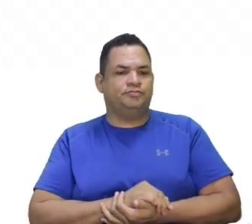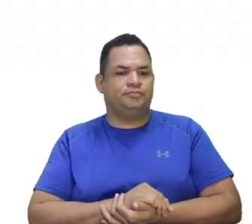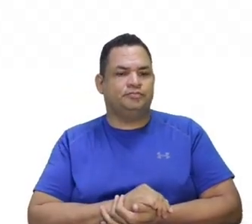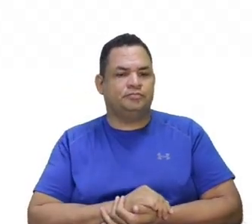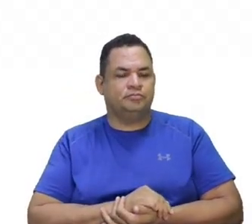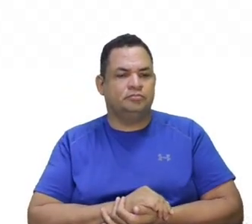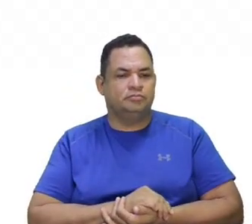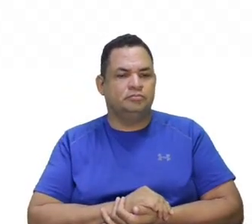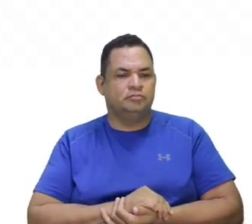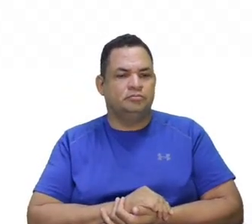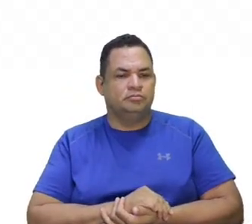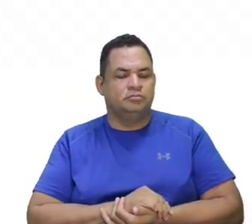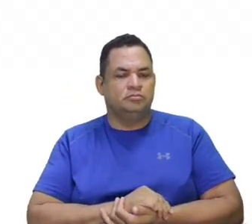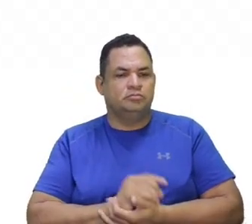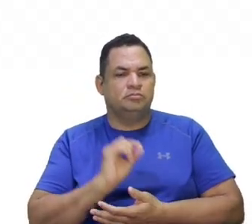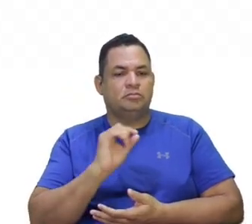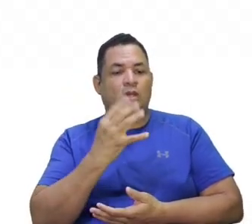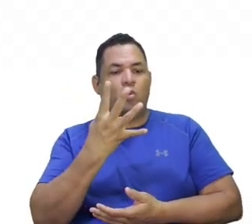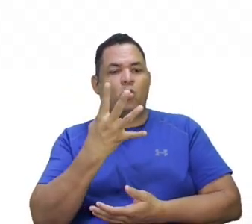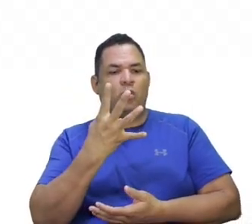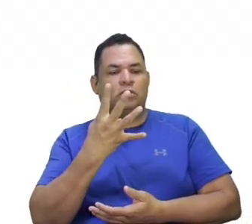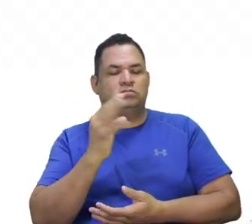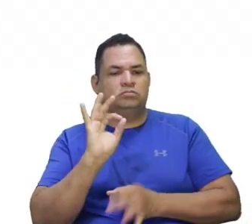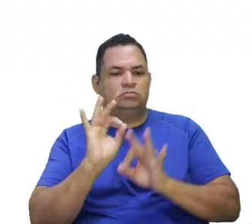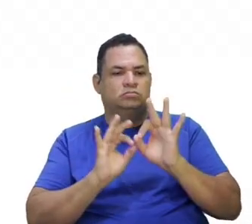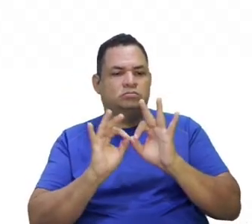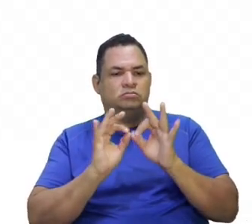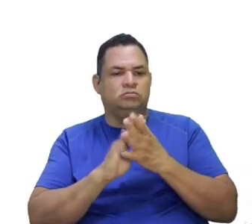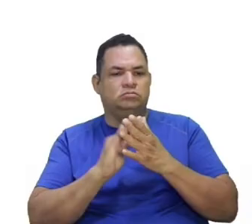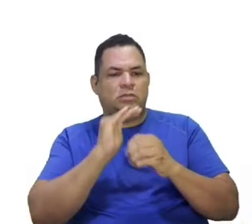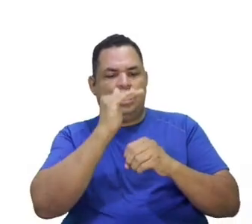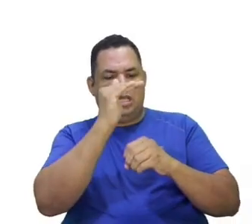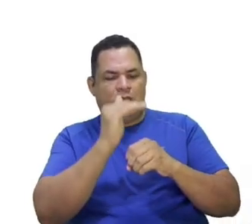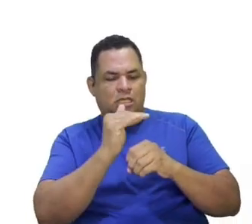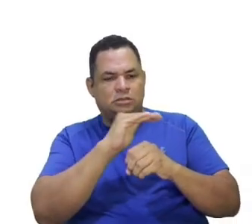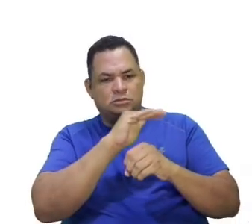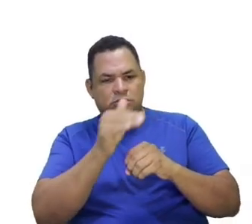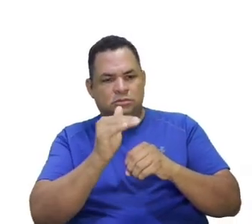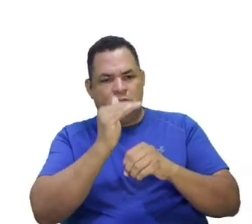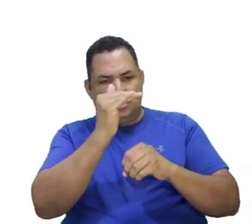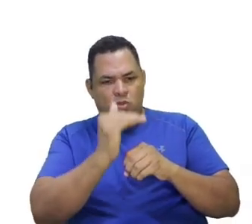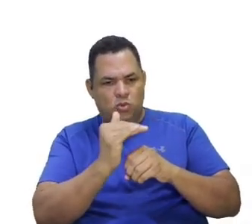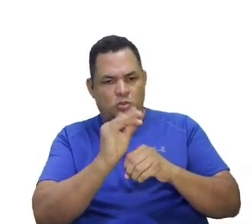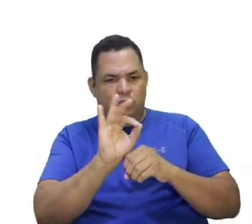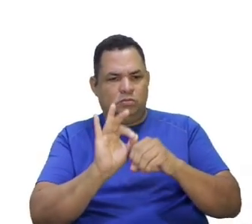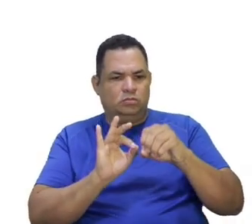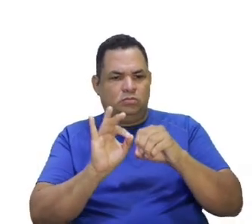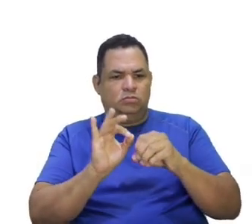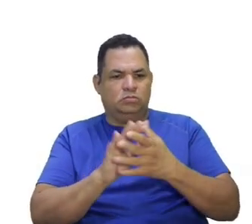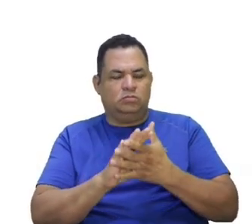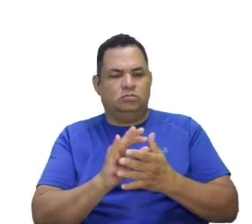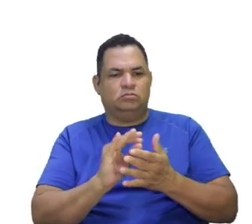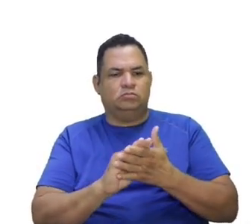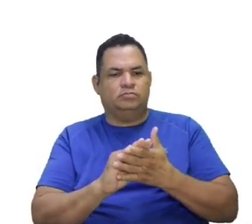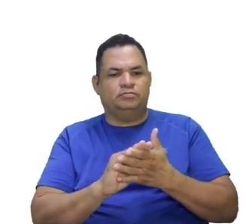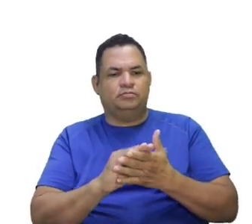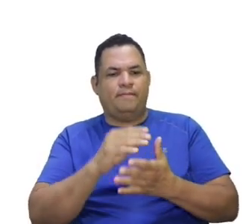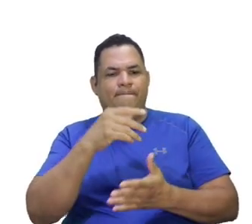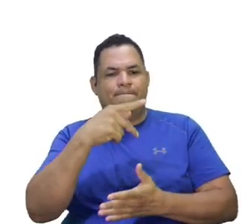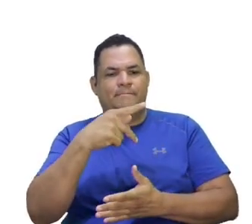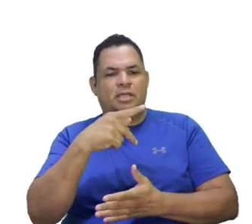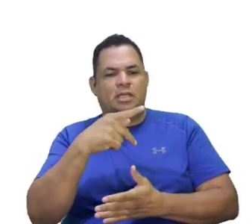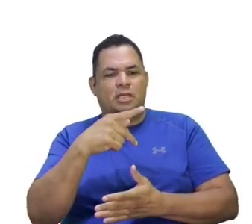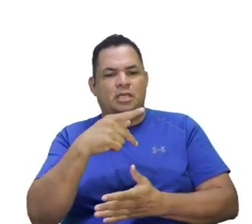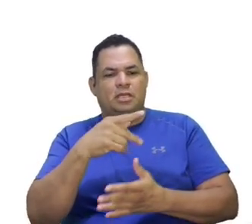Perdão, 4. O que acontece aqui? Esse subnível 2p4, o subnível P, ele